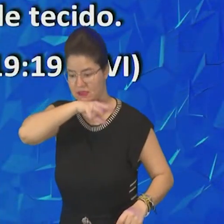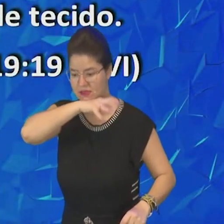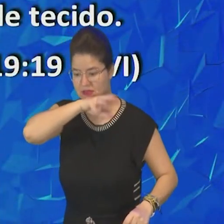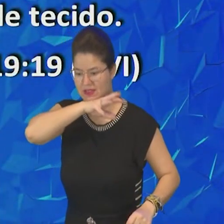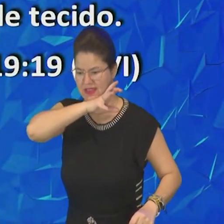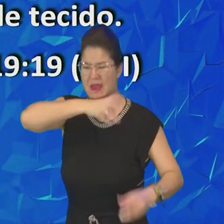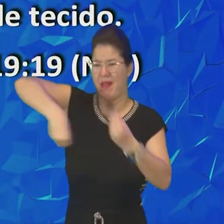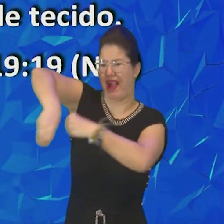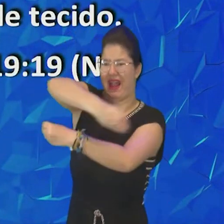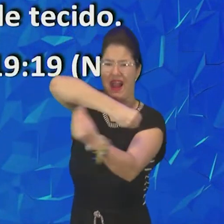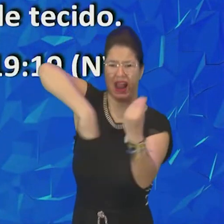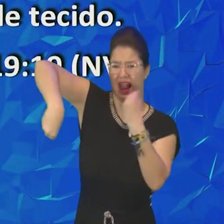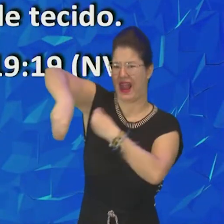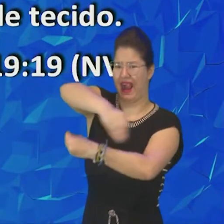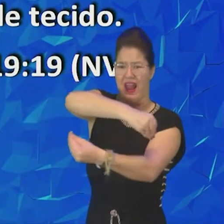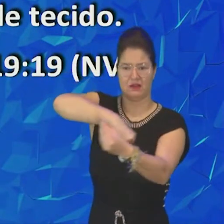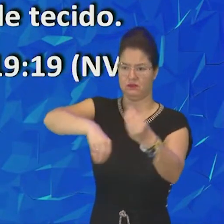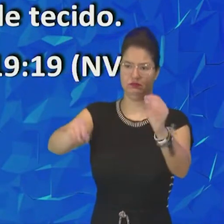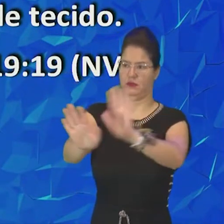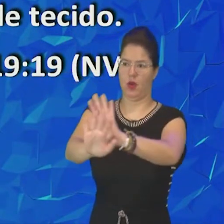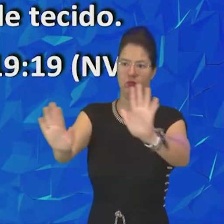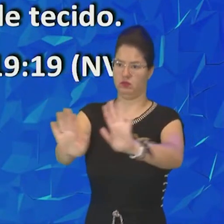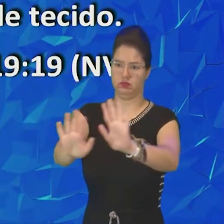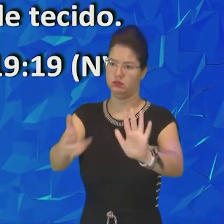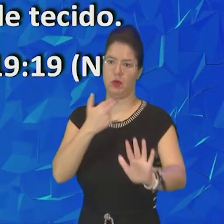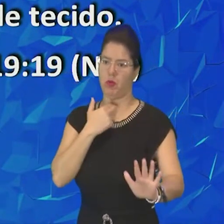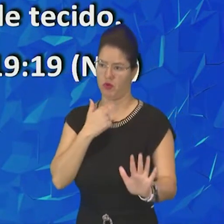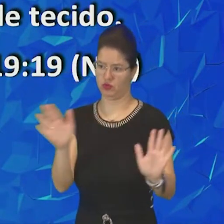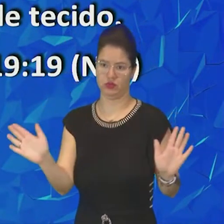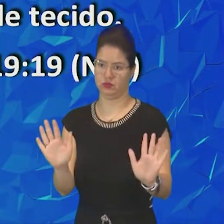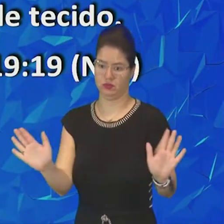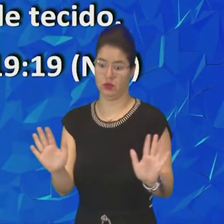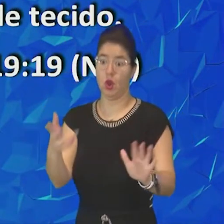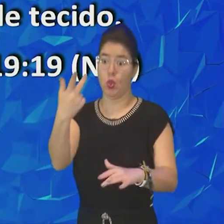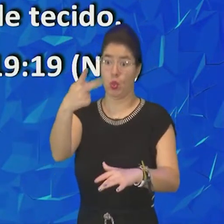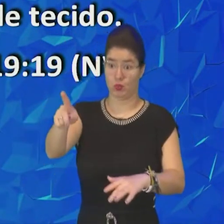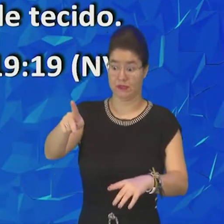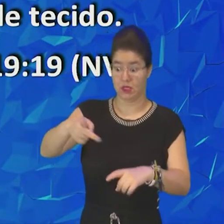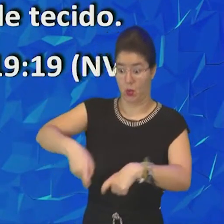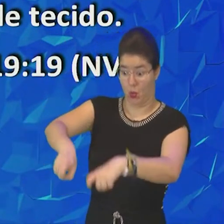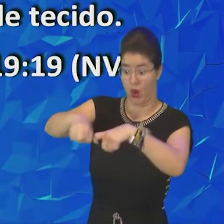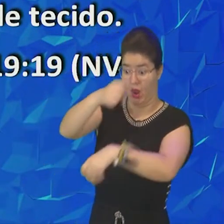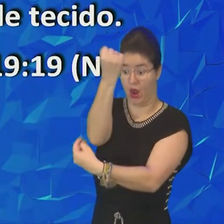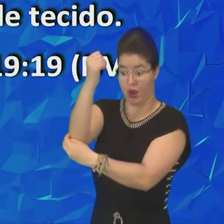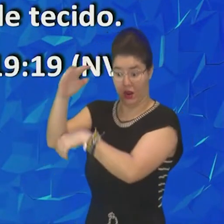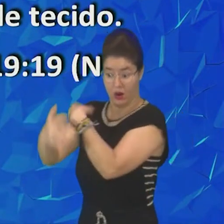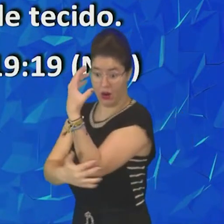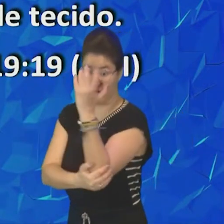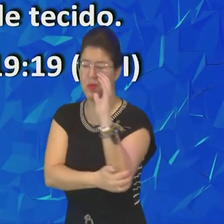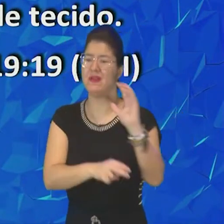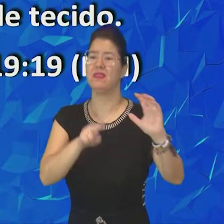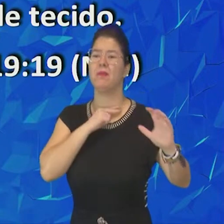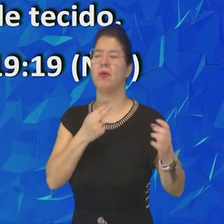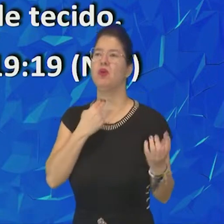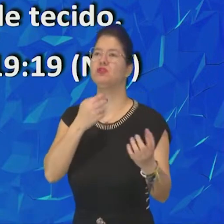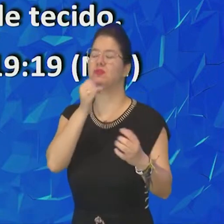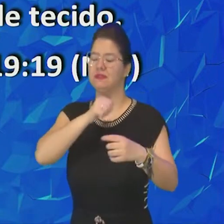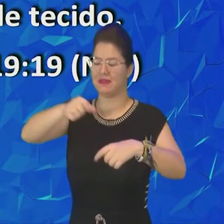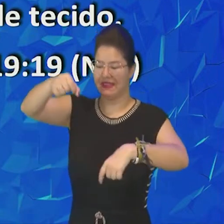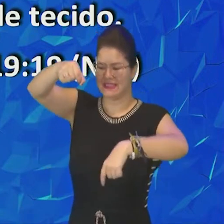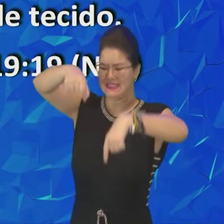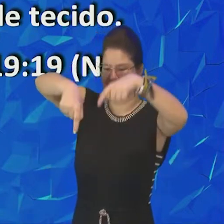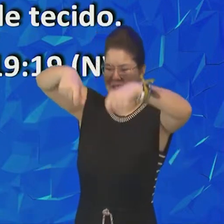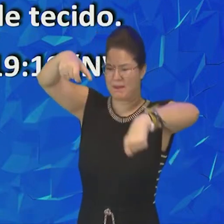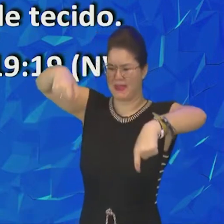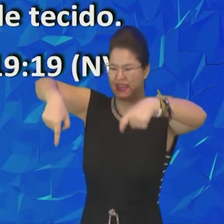espécie diversa. No teu campo não semearás semente de